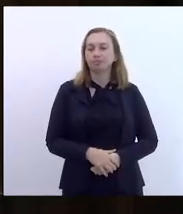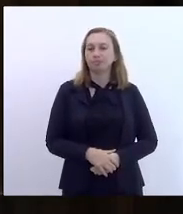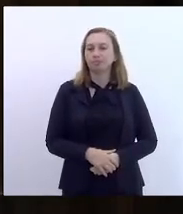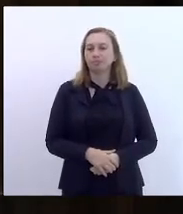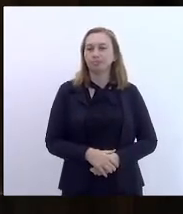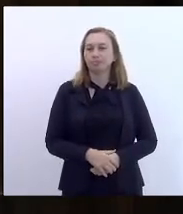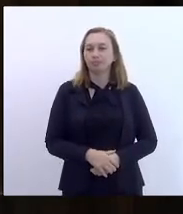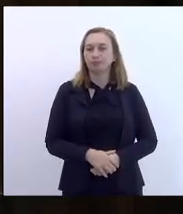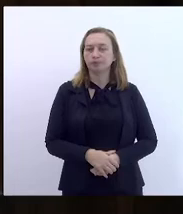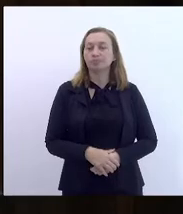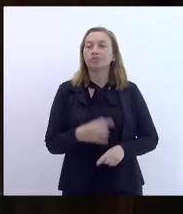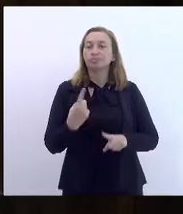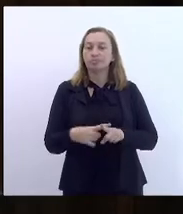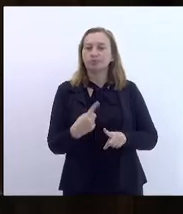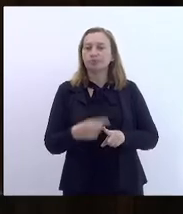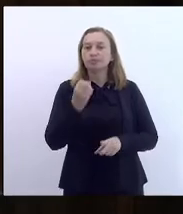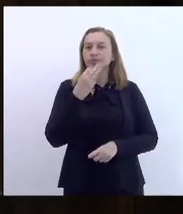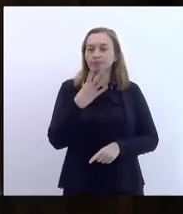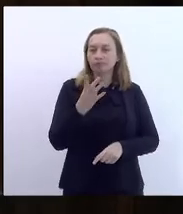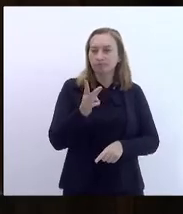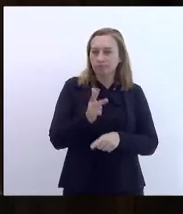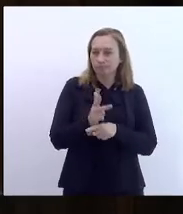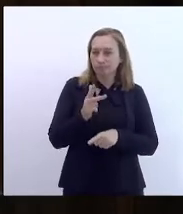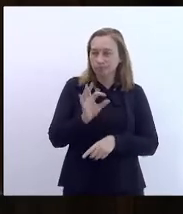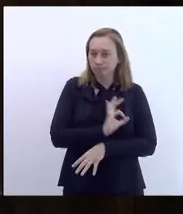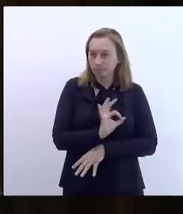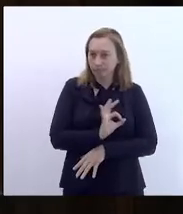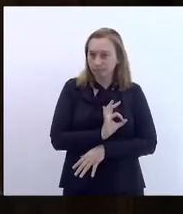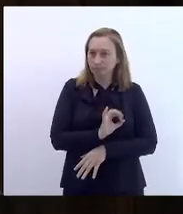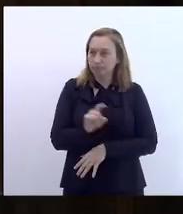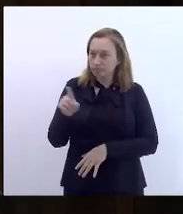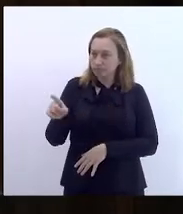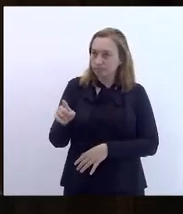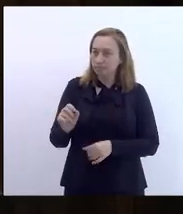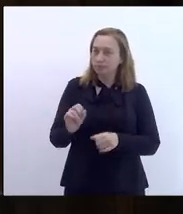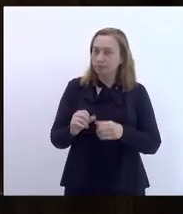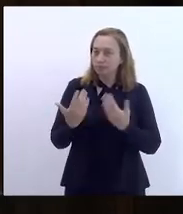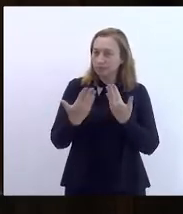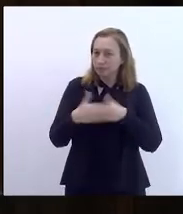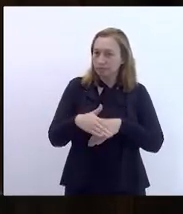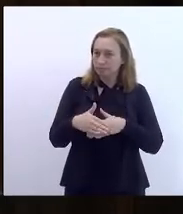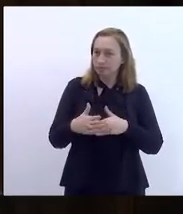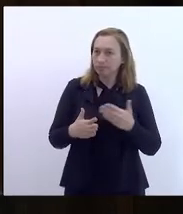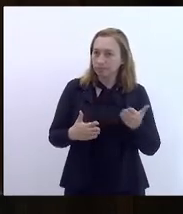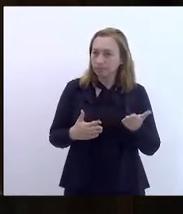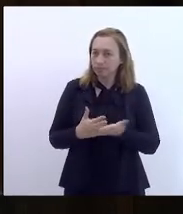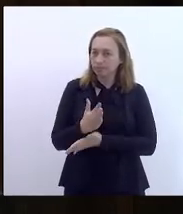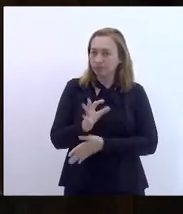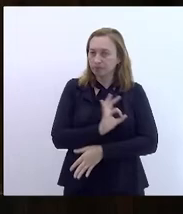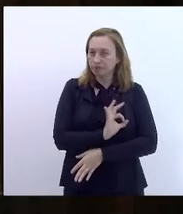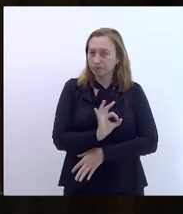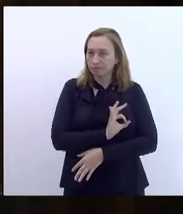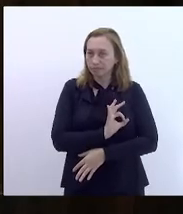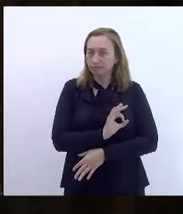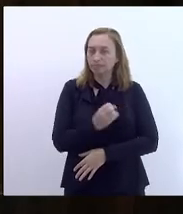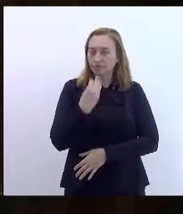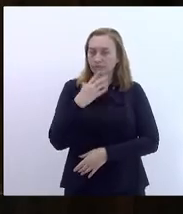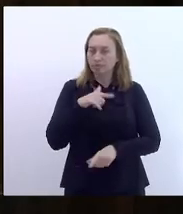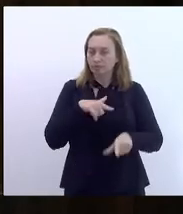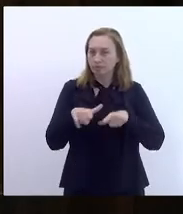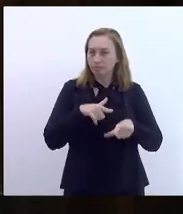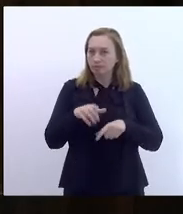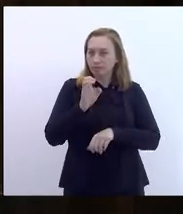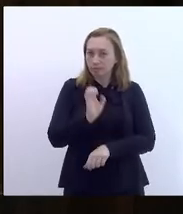policial porque o bom policial aquele camarada que fez a prova na polícia e para arranjar um bom emprego